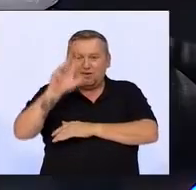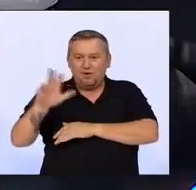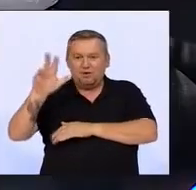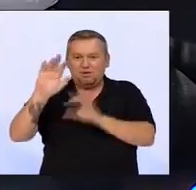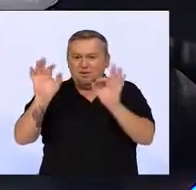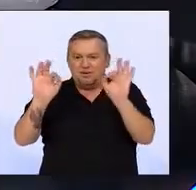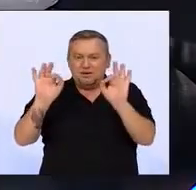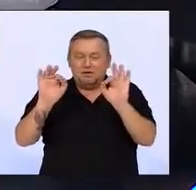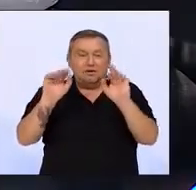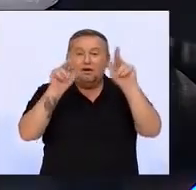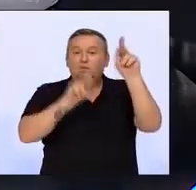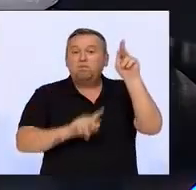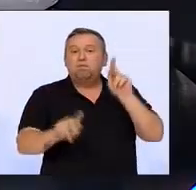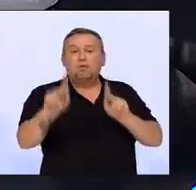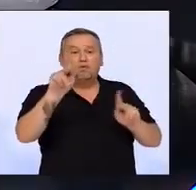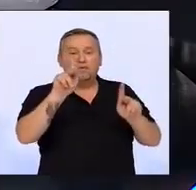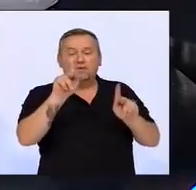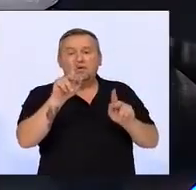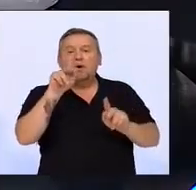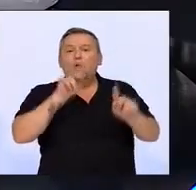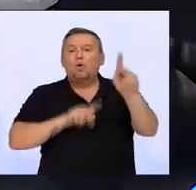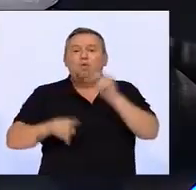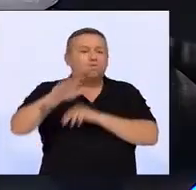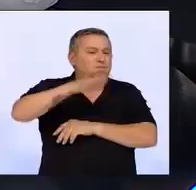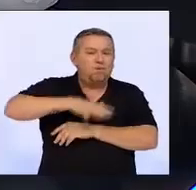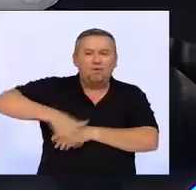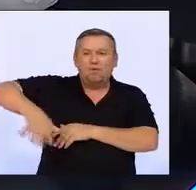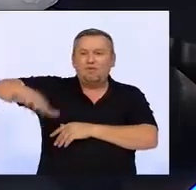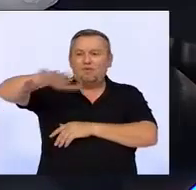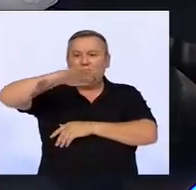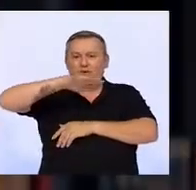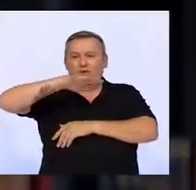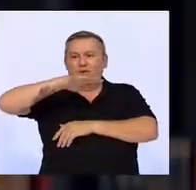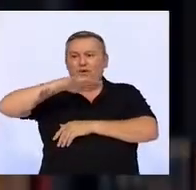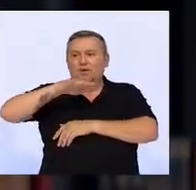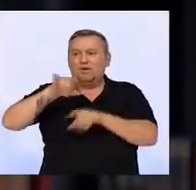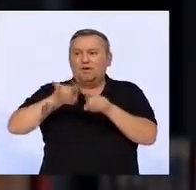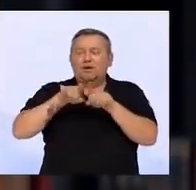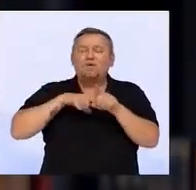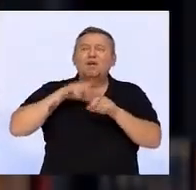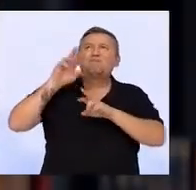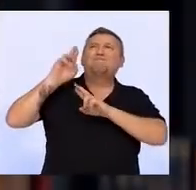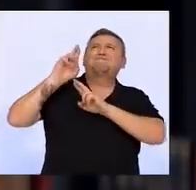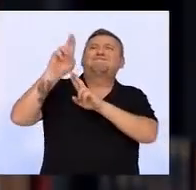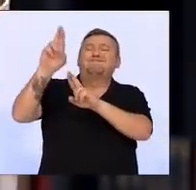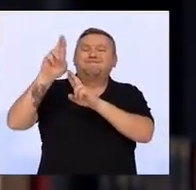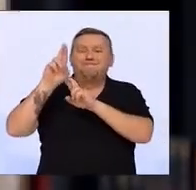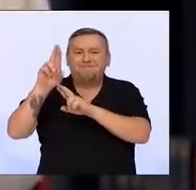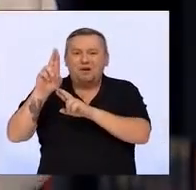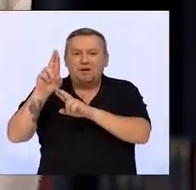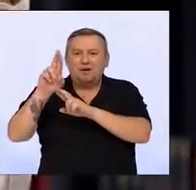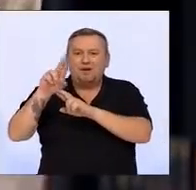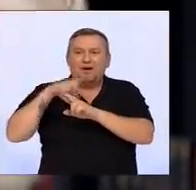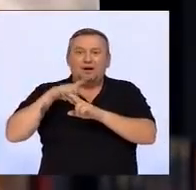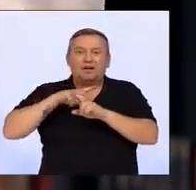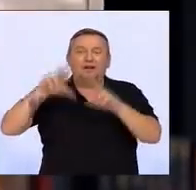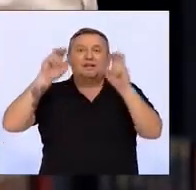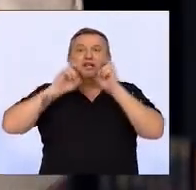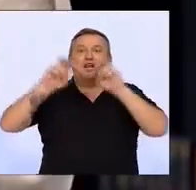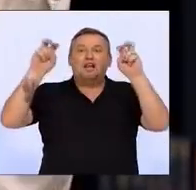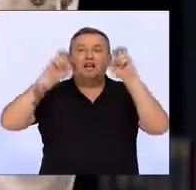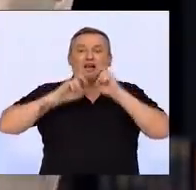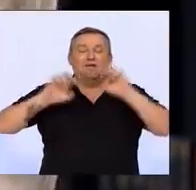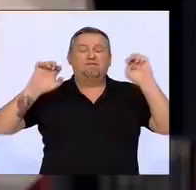Quem? O povo. O povo. O povo. O povo. Eu tenho esperança, né, que essa barulho, essa